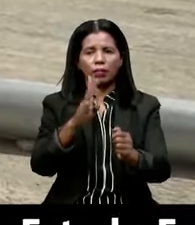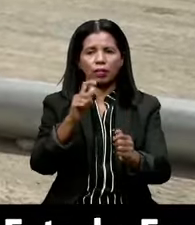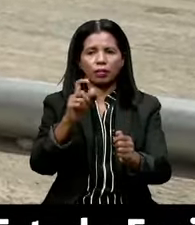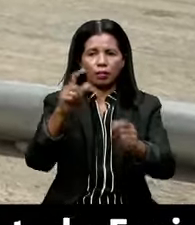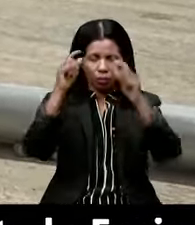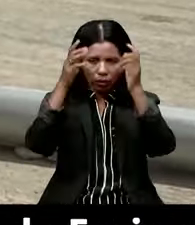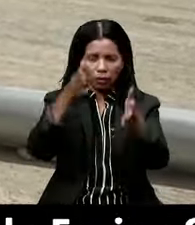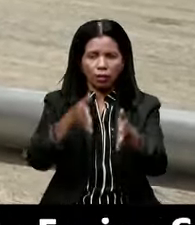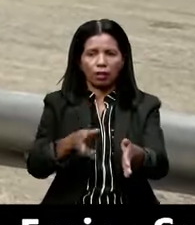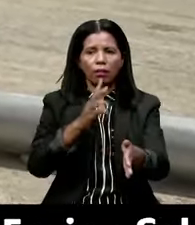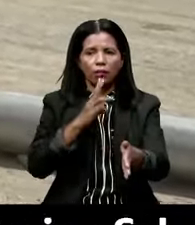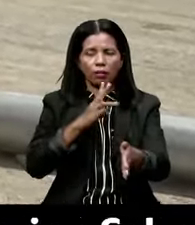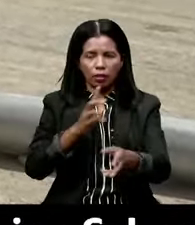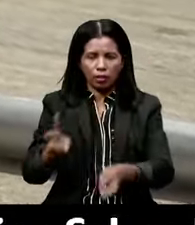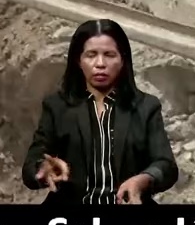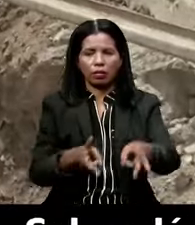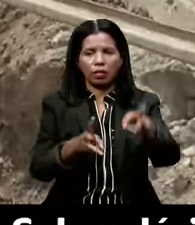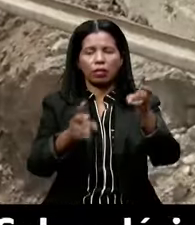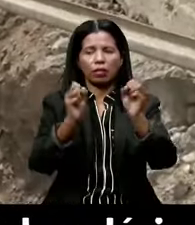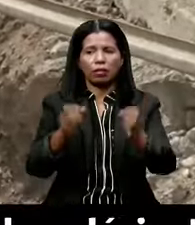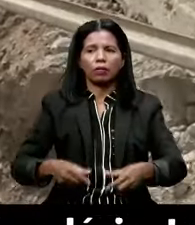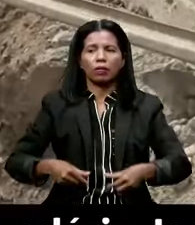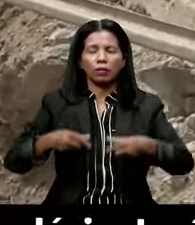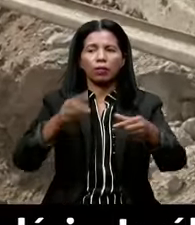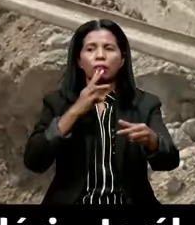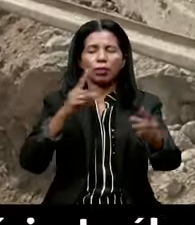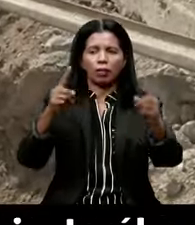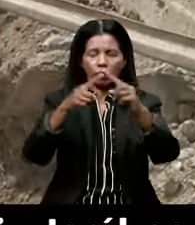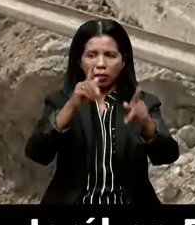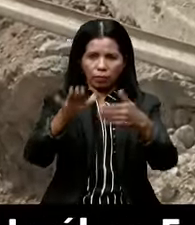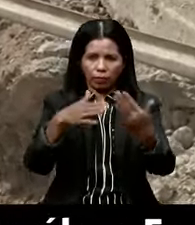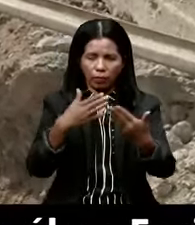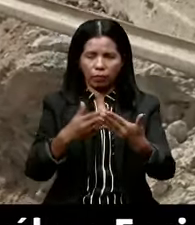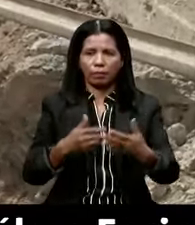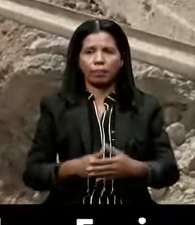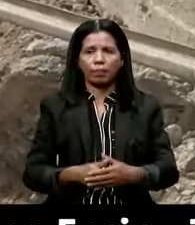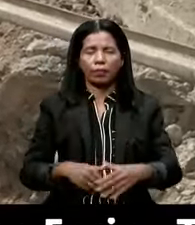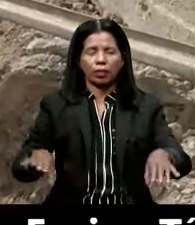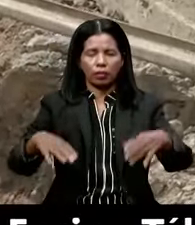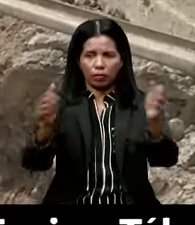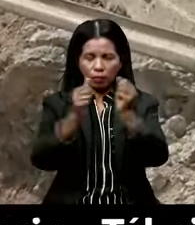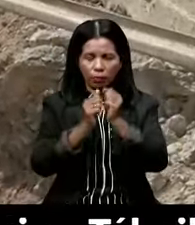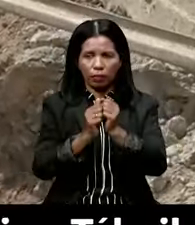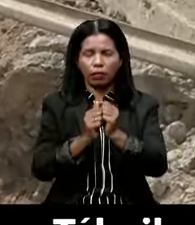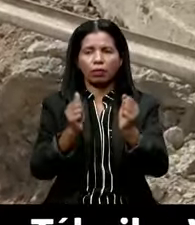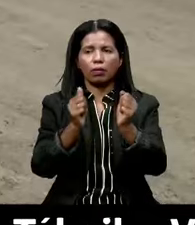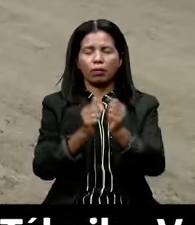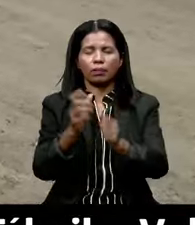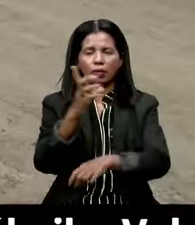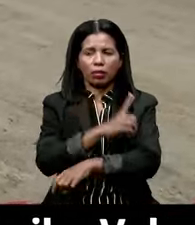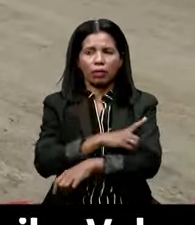onde a Cuicano B e a estrada Ninin, onde ele fornece B para a comunidade. Serviço na me, loro hitu